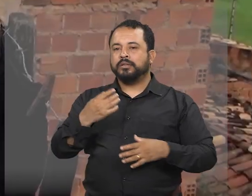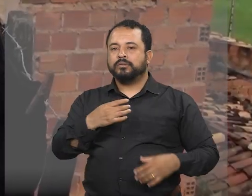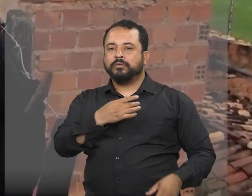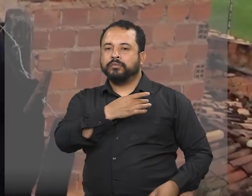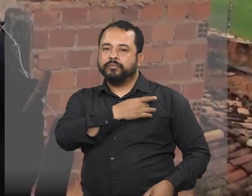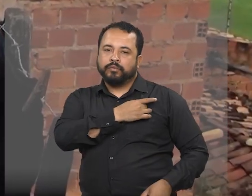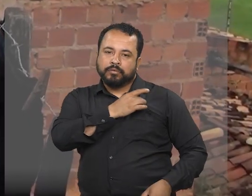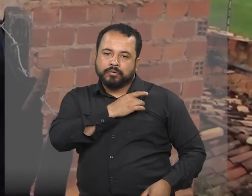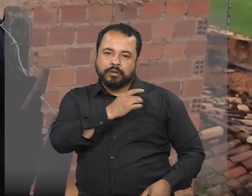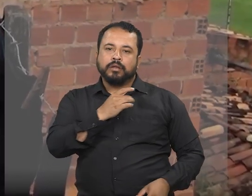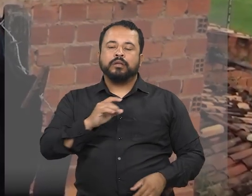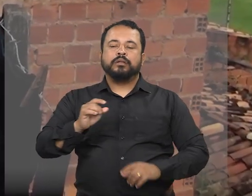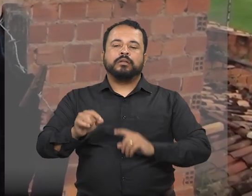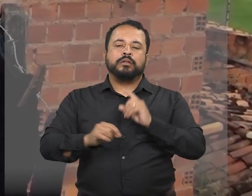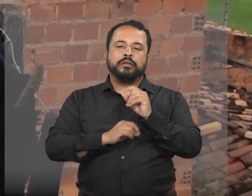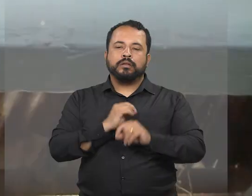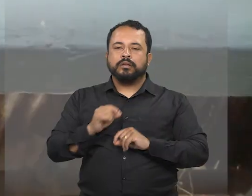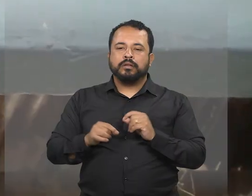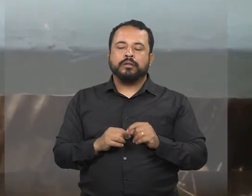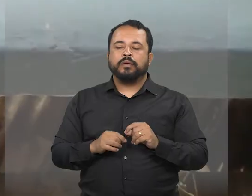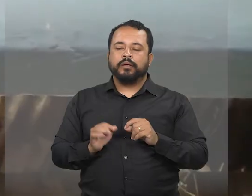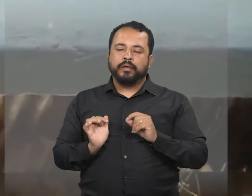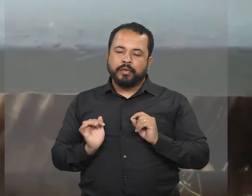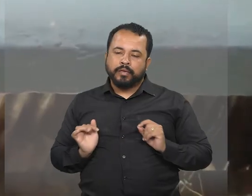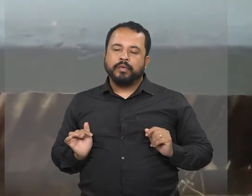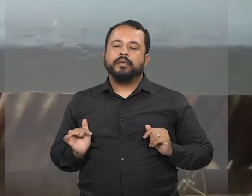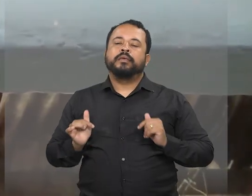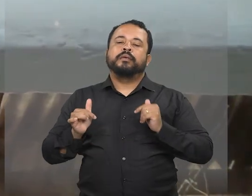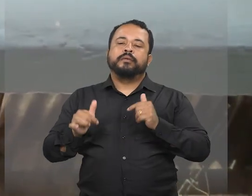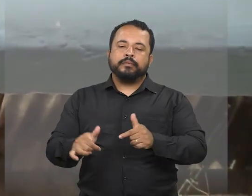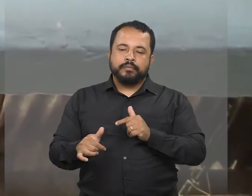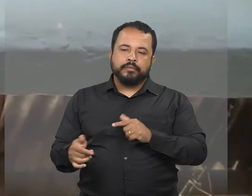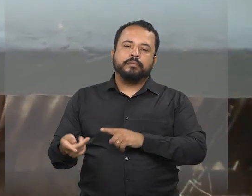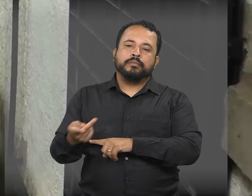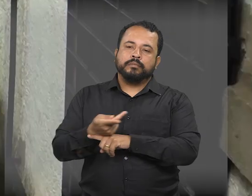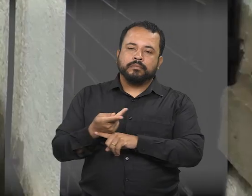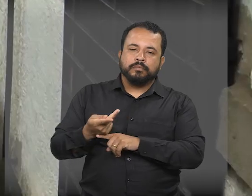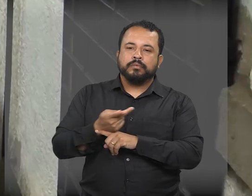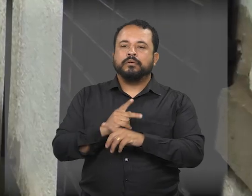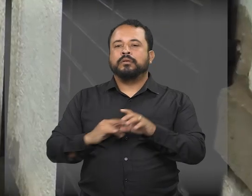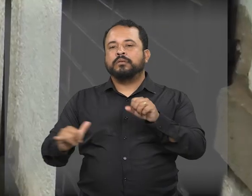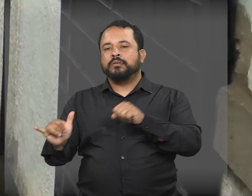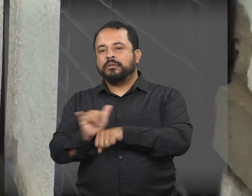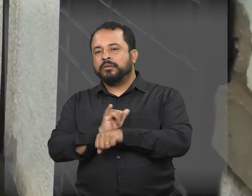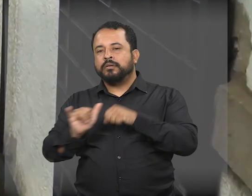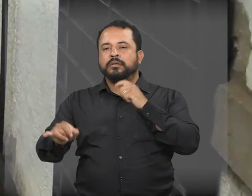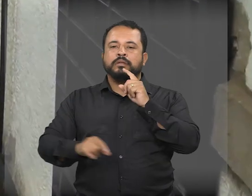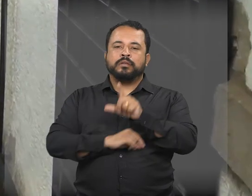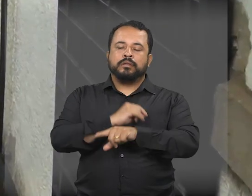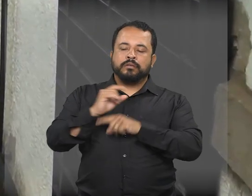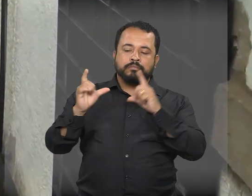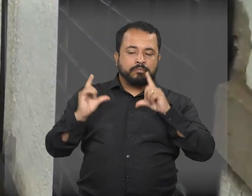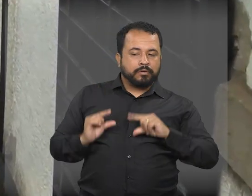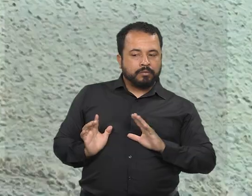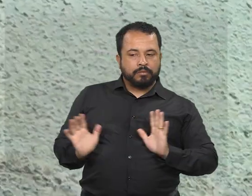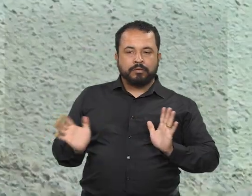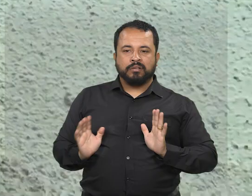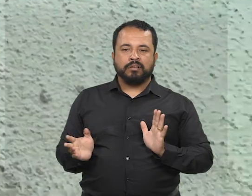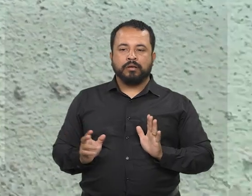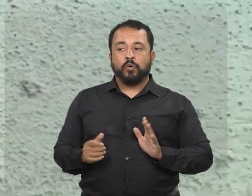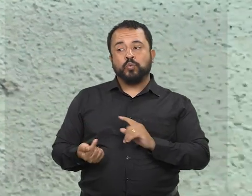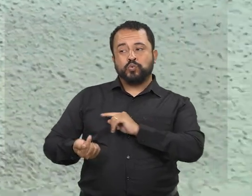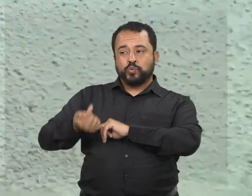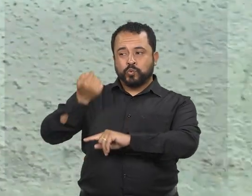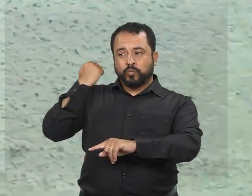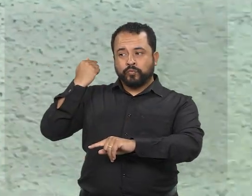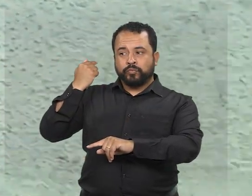Nós estamos mensurando, buscando alternativas para diminuir, não resgatar, porque nós